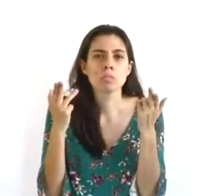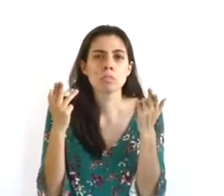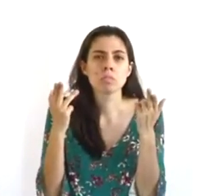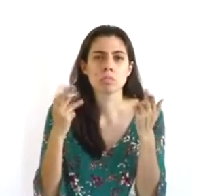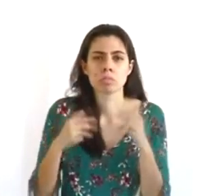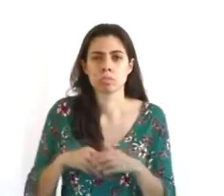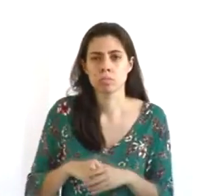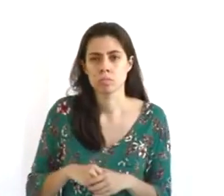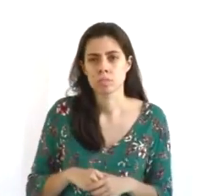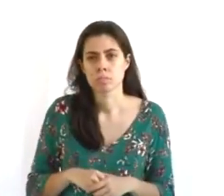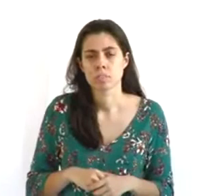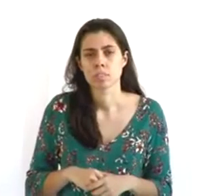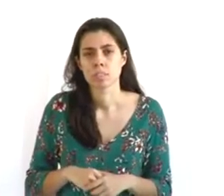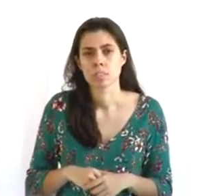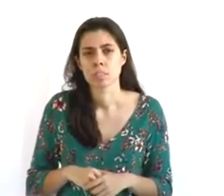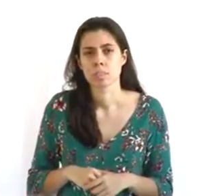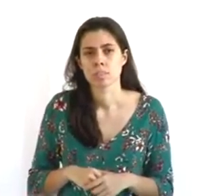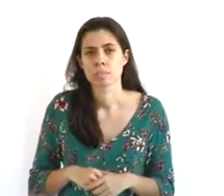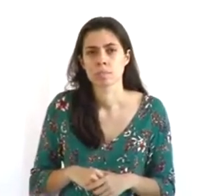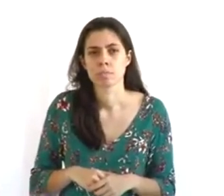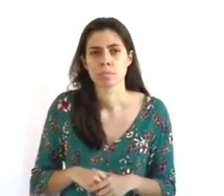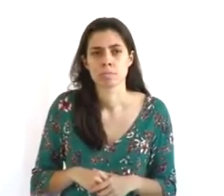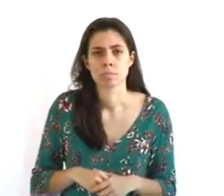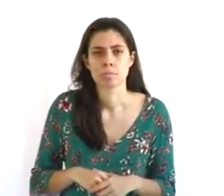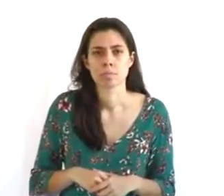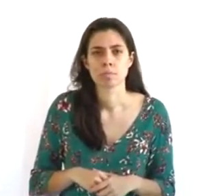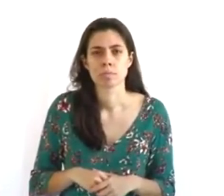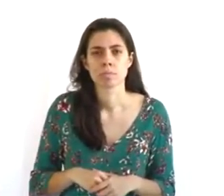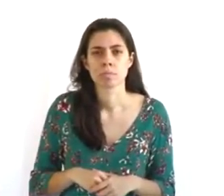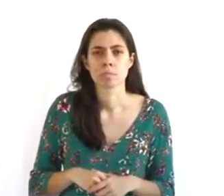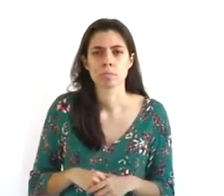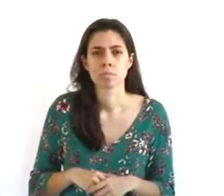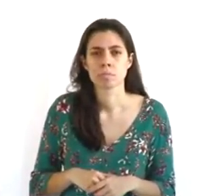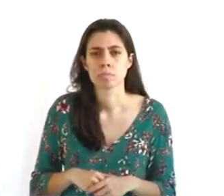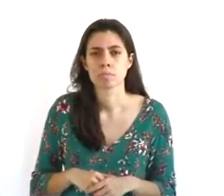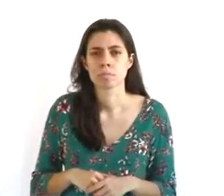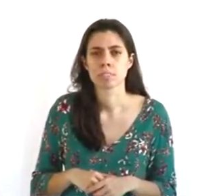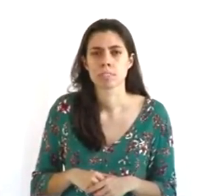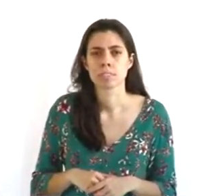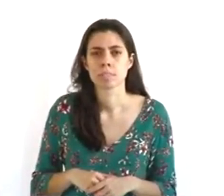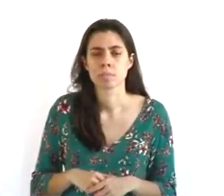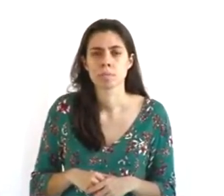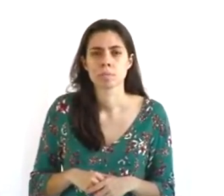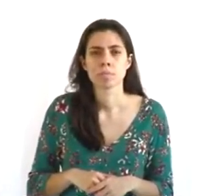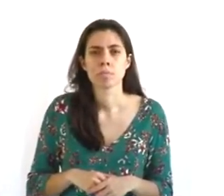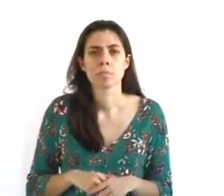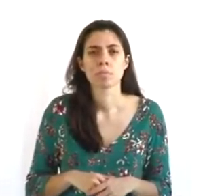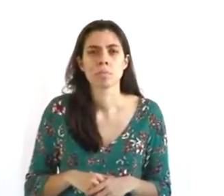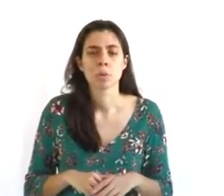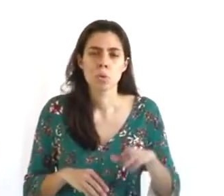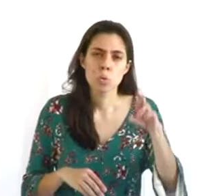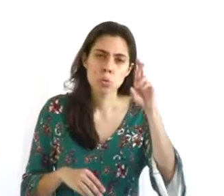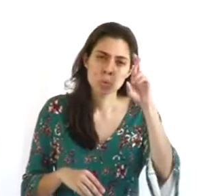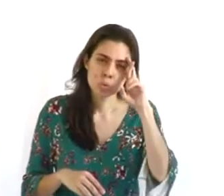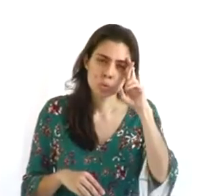deva ter lazer com a sua família ou que não possa ter uma boa alegria de refeição, mas você não pode substituir as coisas do Senhor nesse